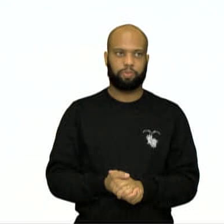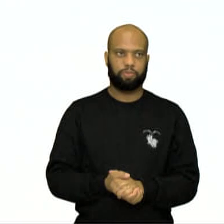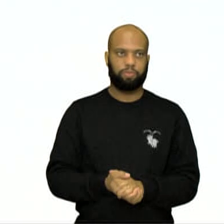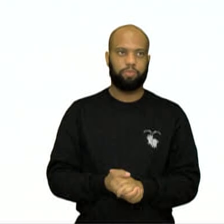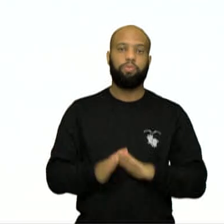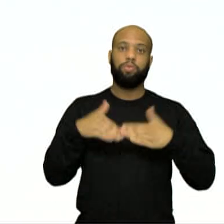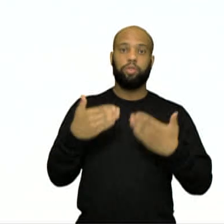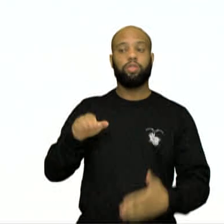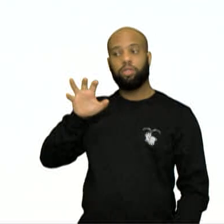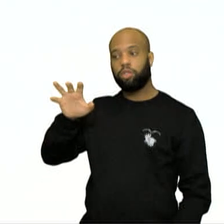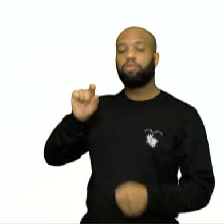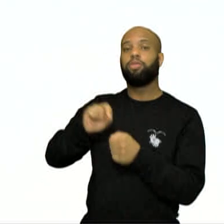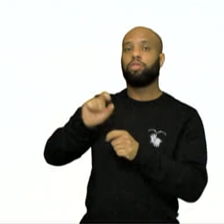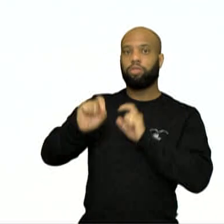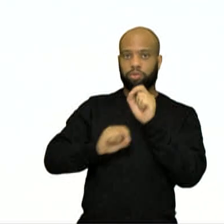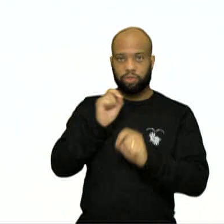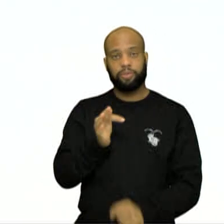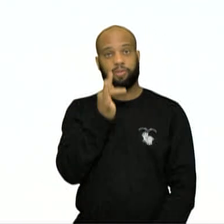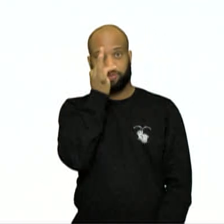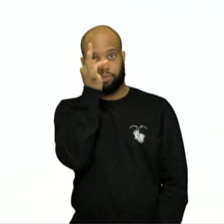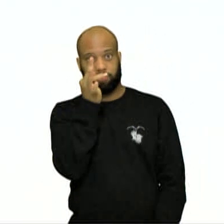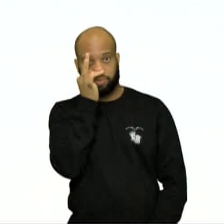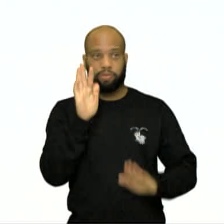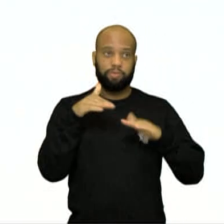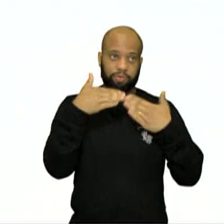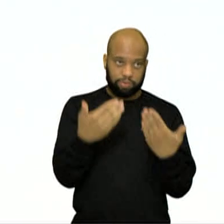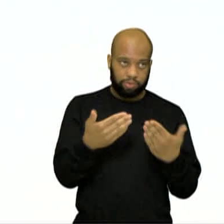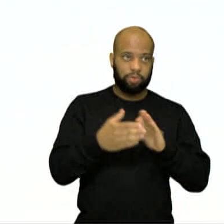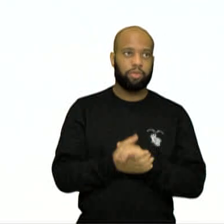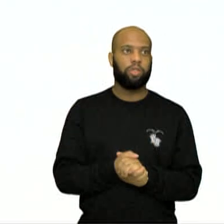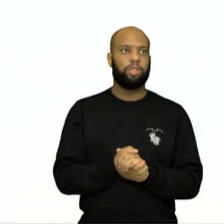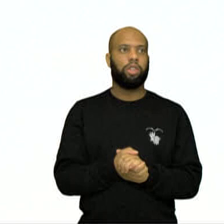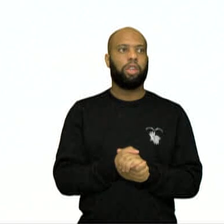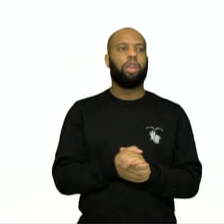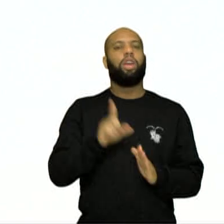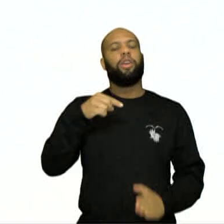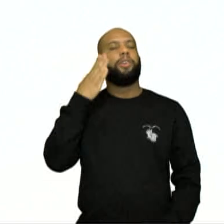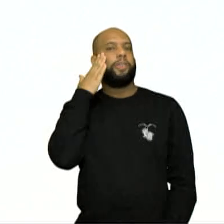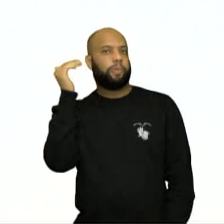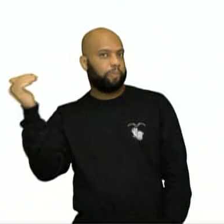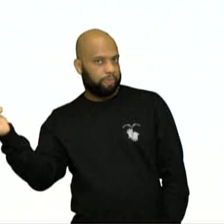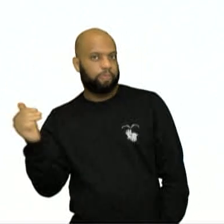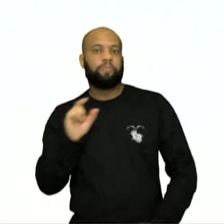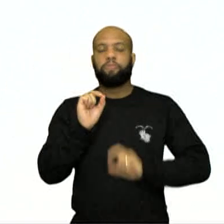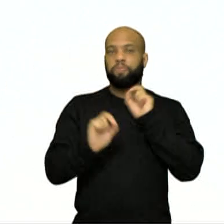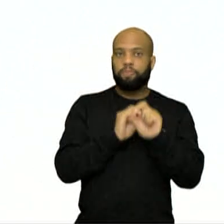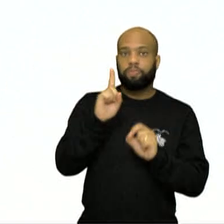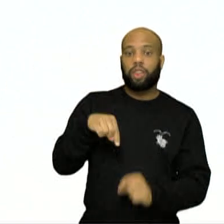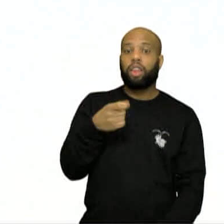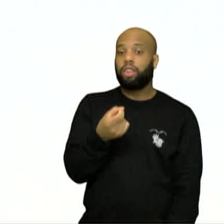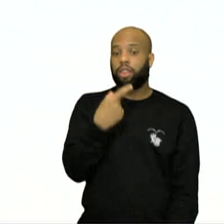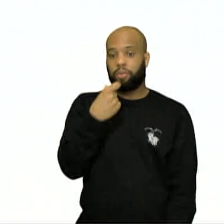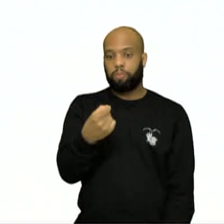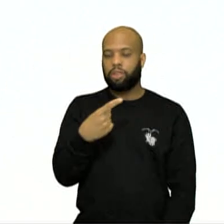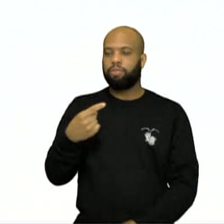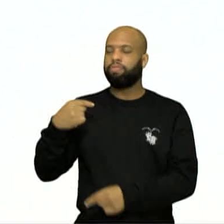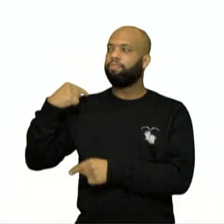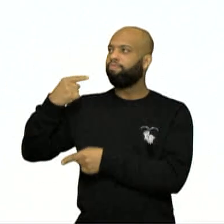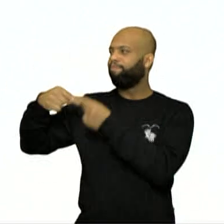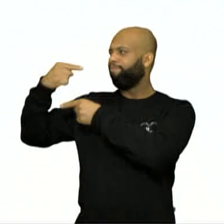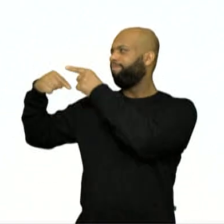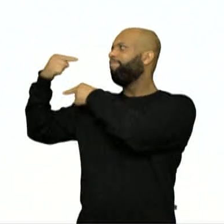Isso faz com que as plantas elas sejam, então, conhecidas, né, como os medicamentos mais